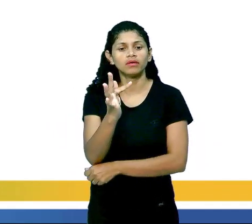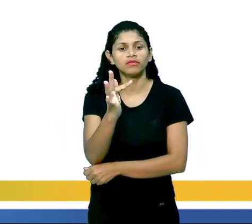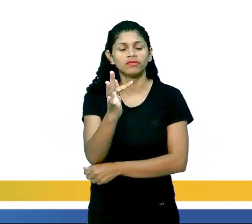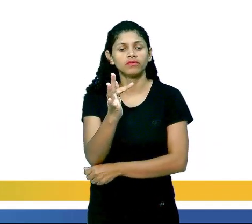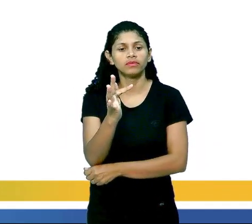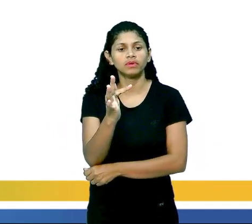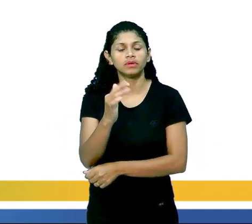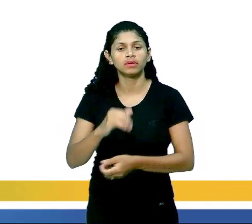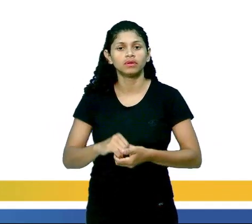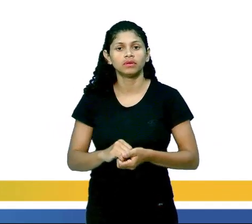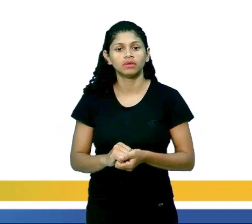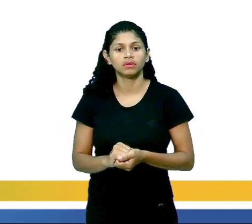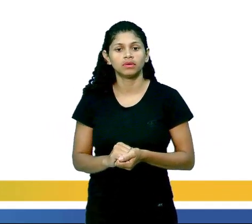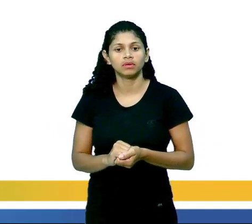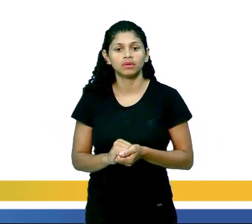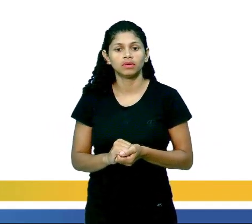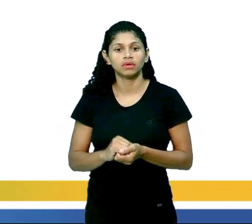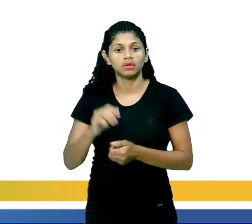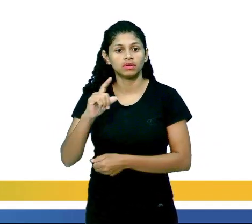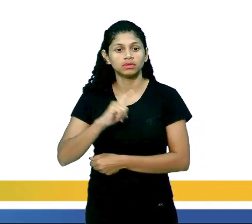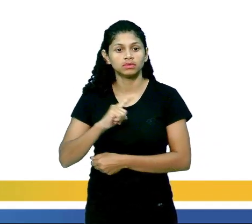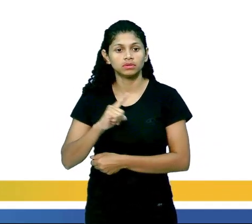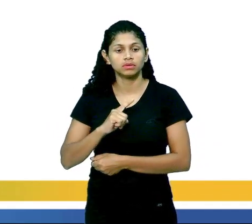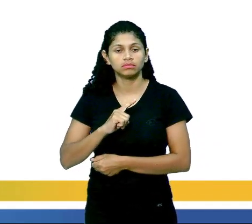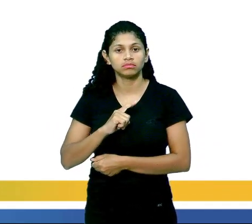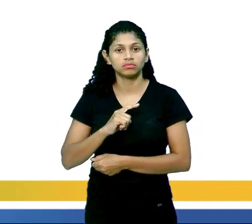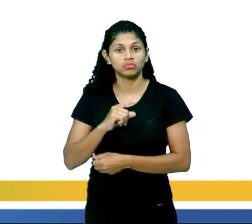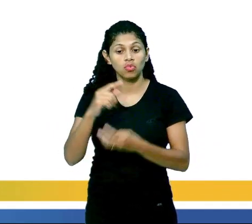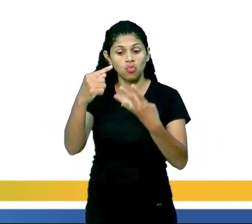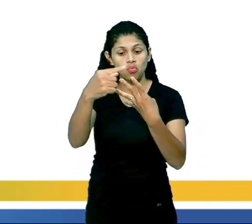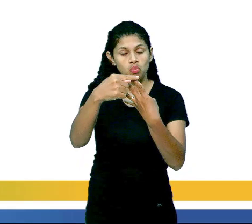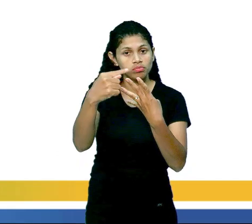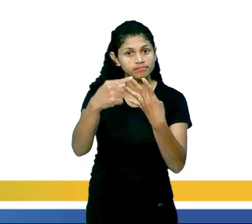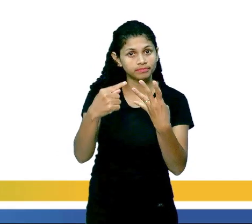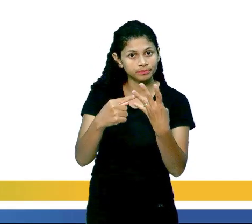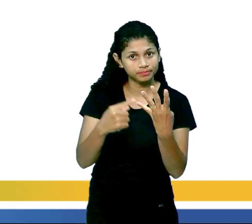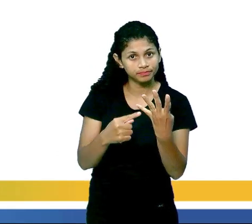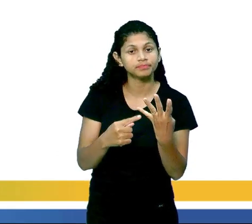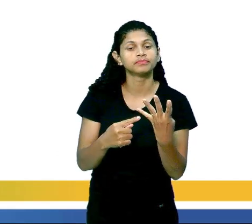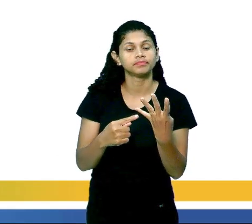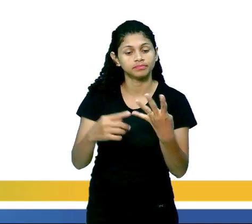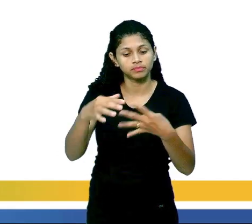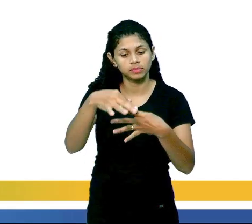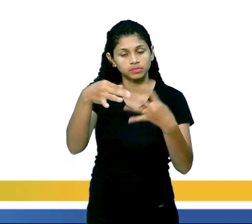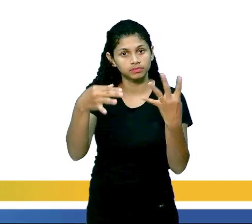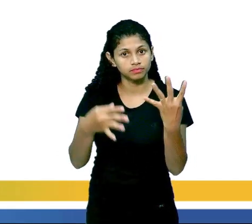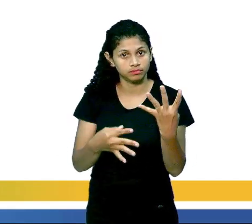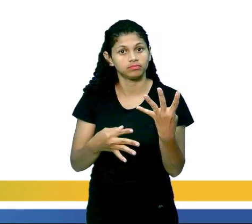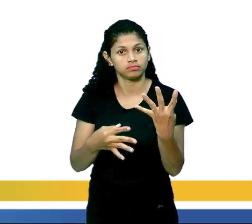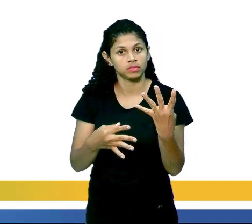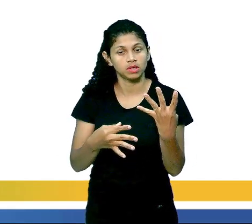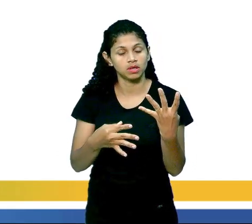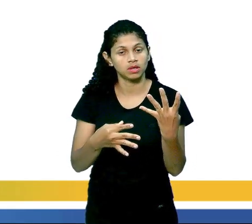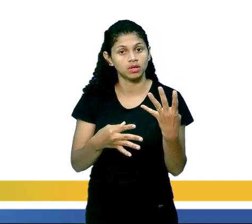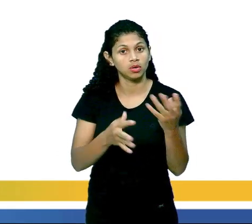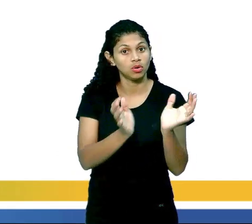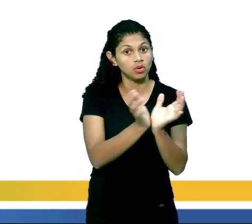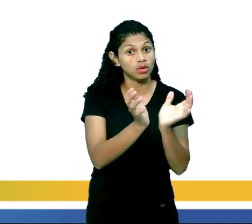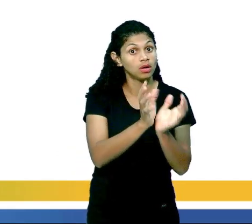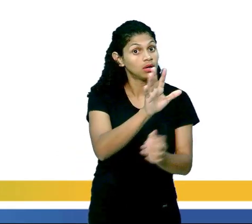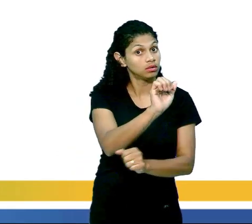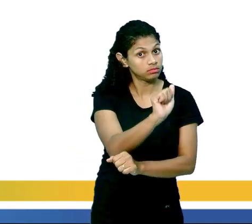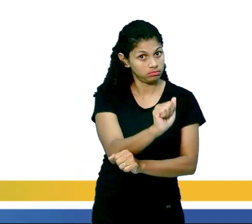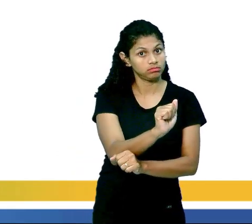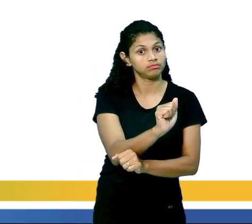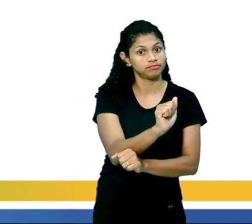Nos dois primeiros, nós temos 4 pontos, 4 elementos no conjunto A.